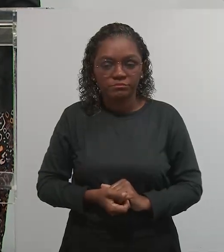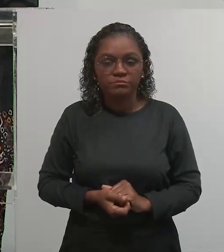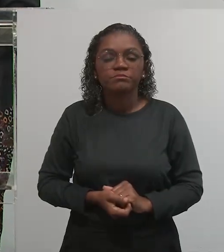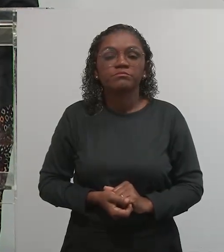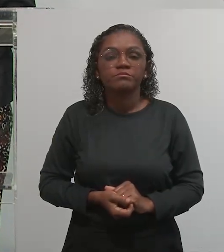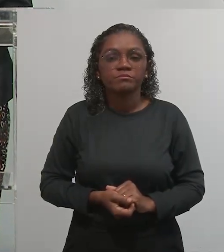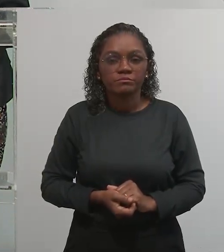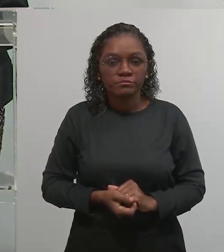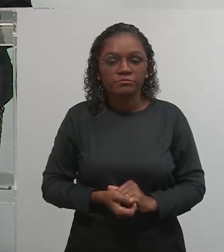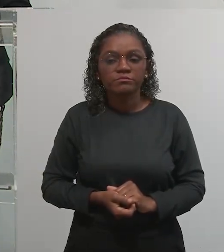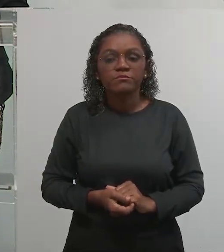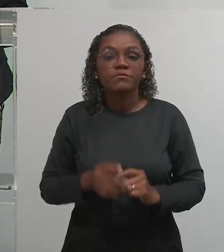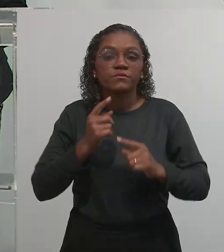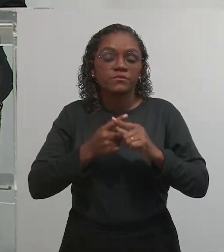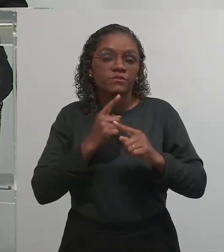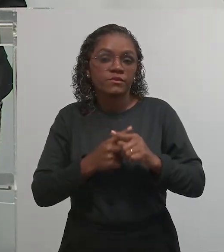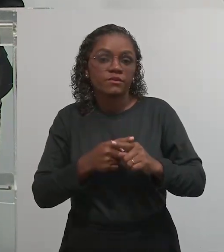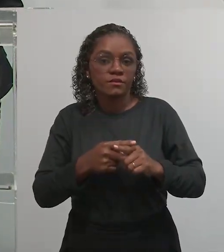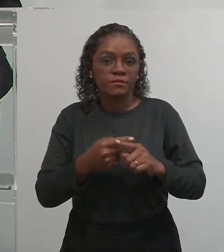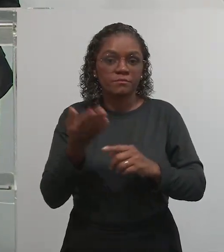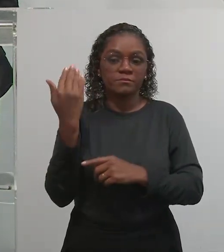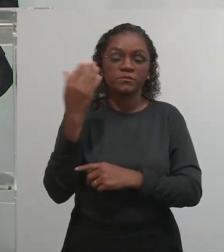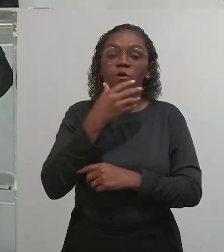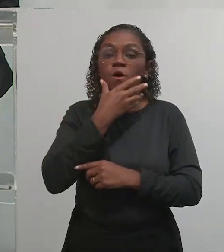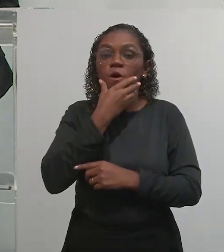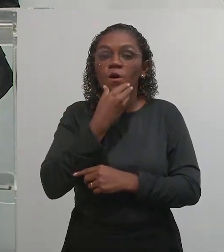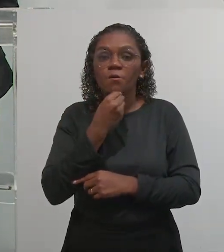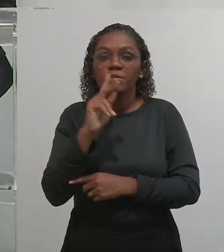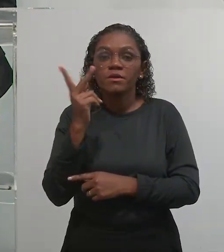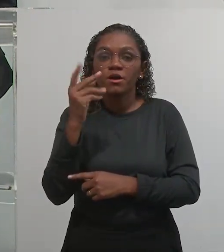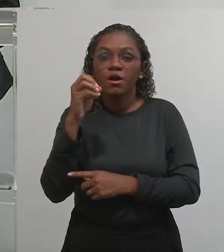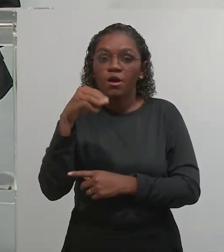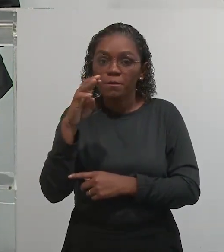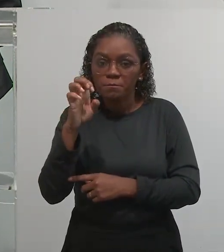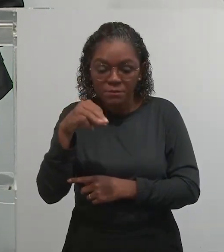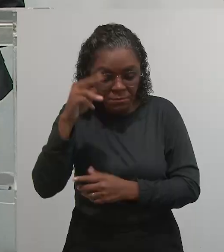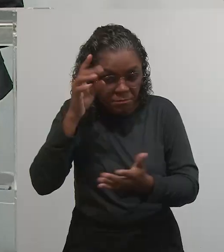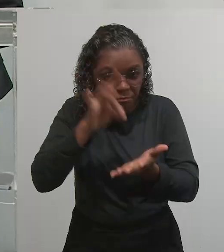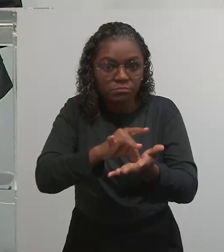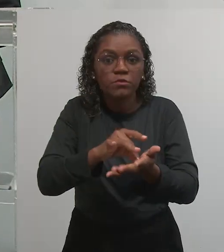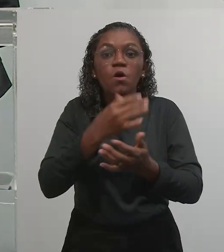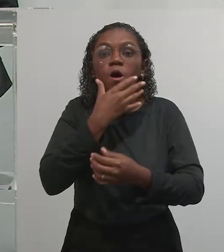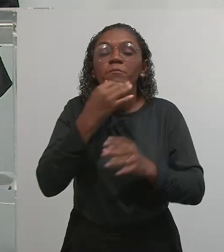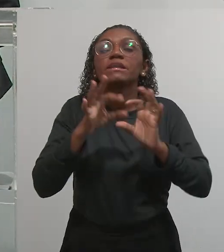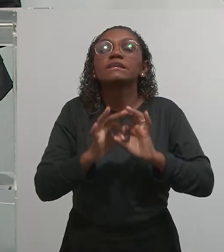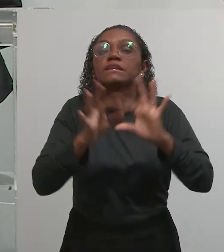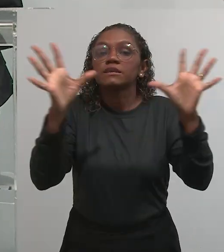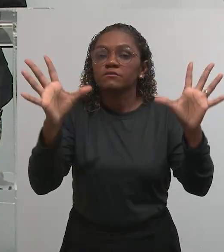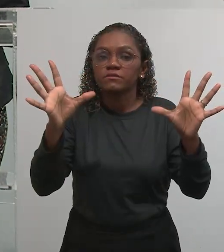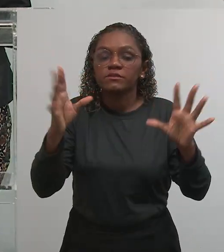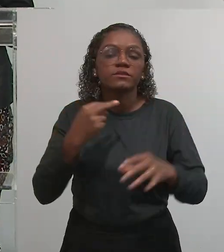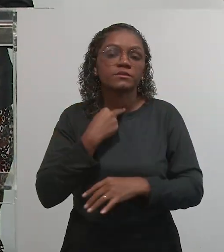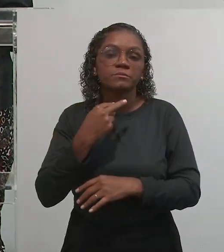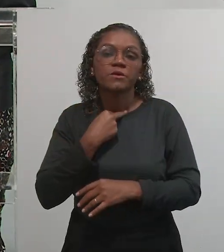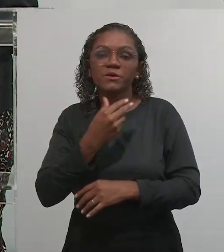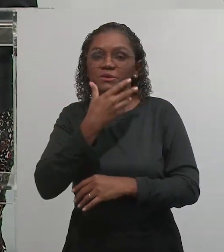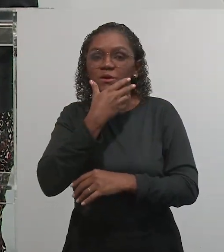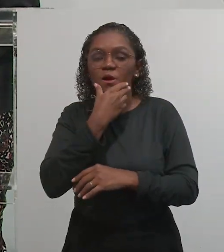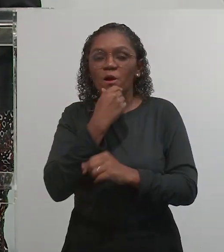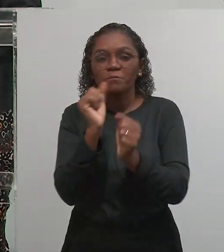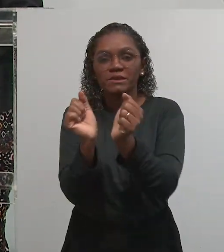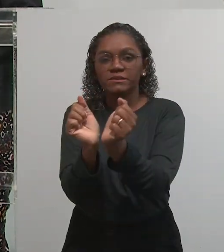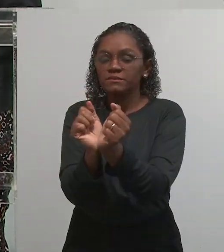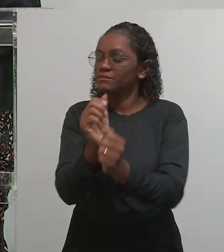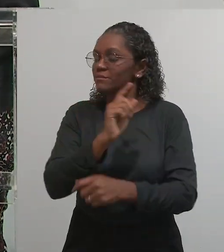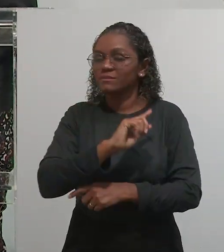gênero masculino. Então, homem livre, ou seja, não poderia ser escravo. E aí a gente tem uma divisão